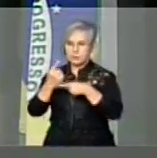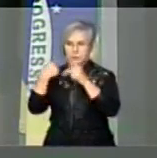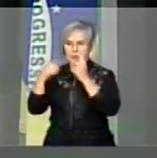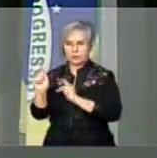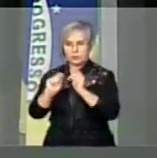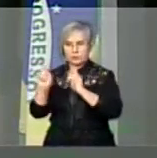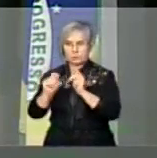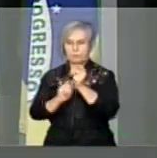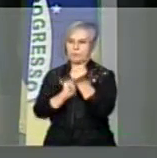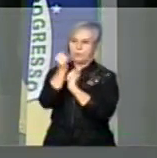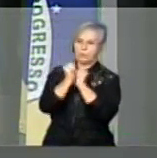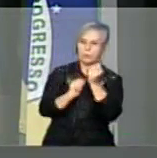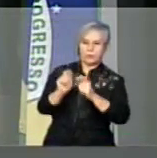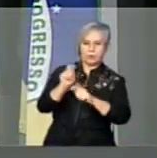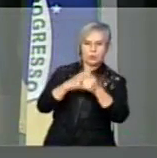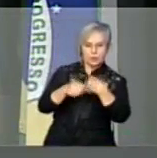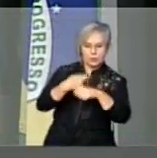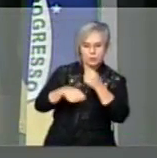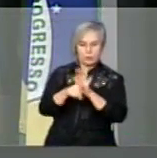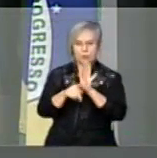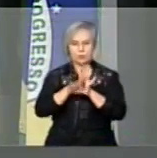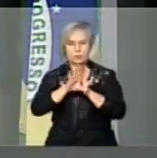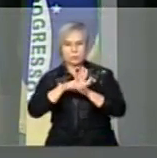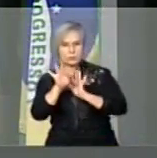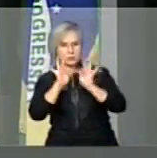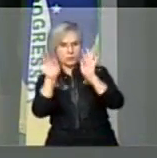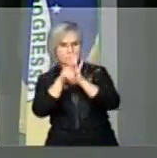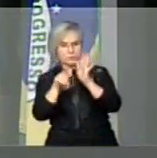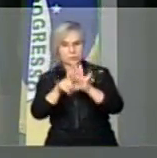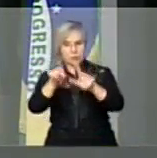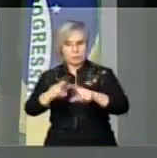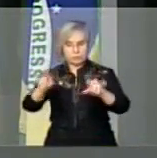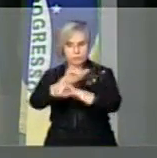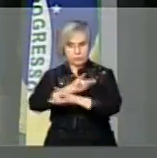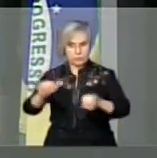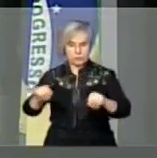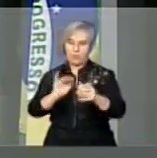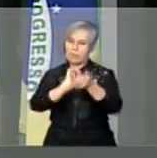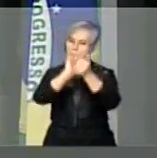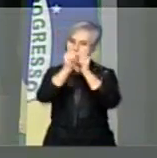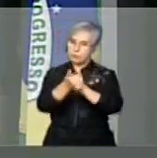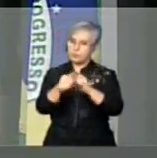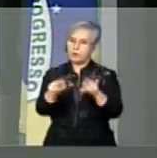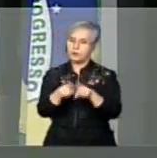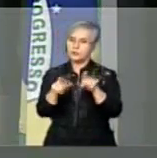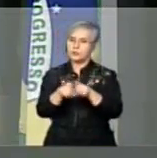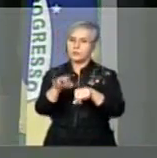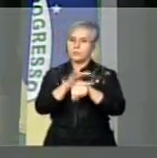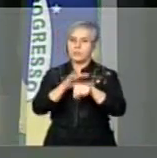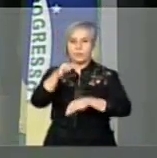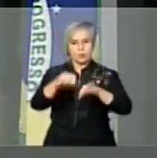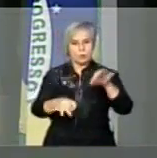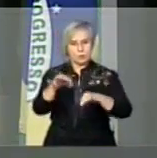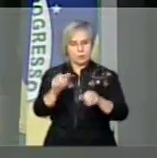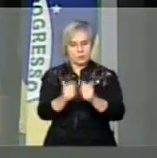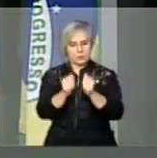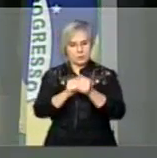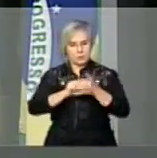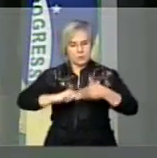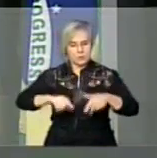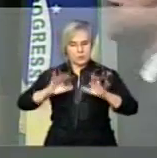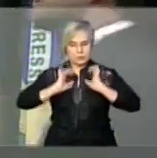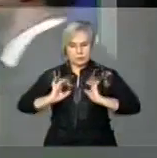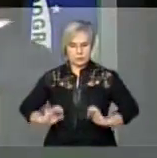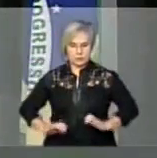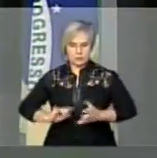Econômico, Indústria e Comércio, Ciência e Tecnologia, Comunicação e Informática, Esporte e Constituição e Justiça e de